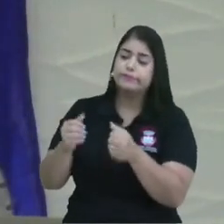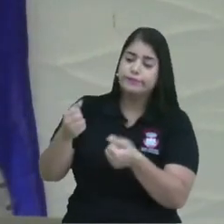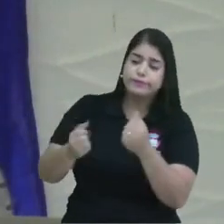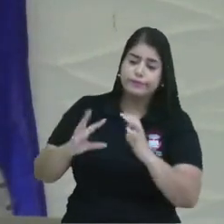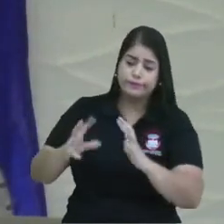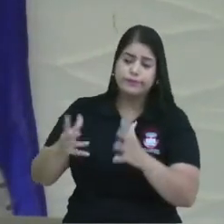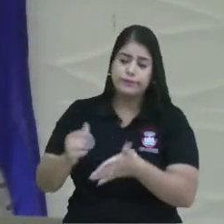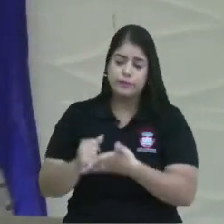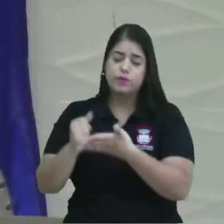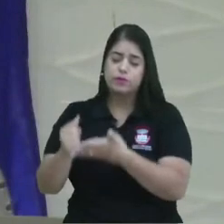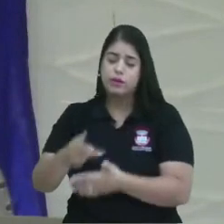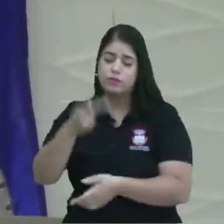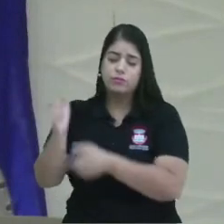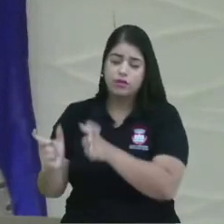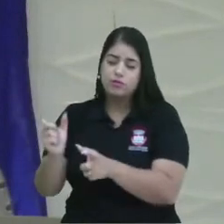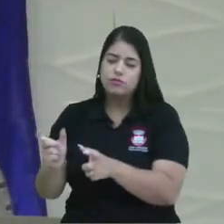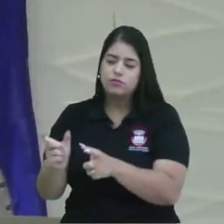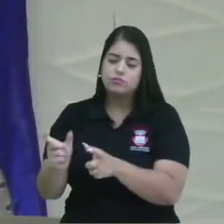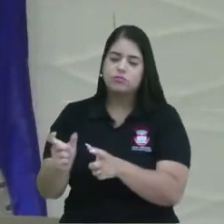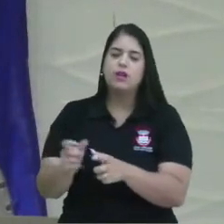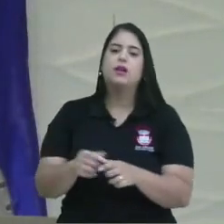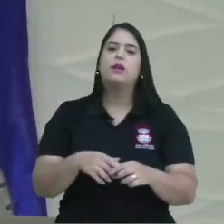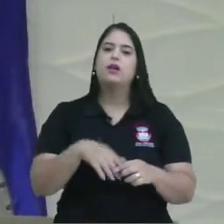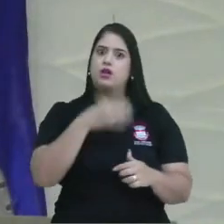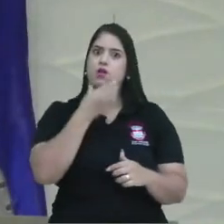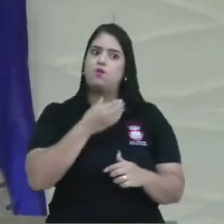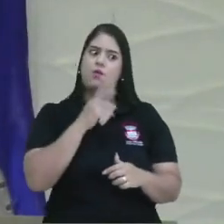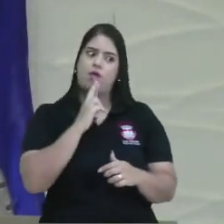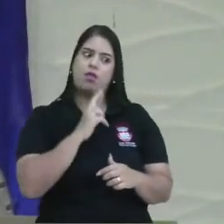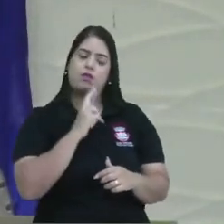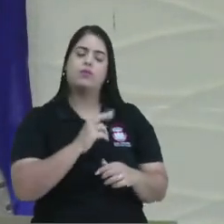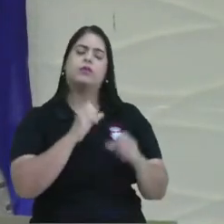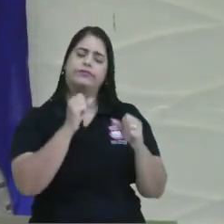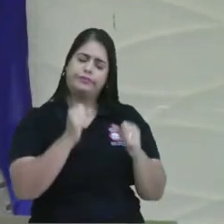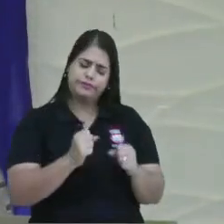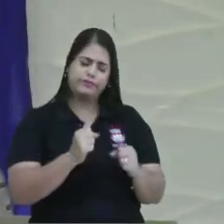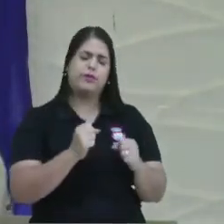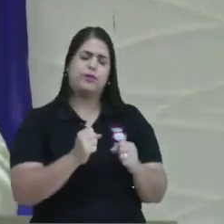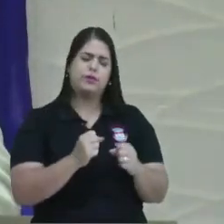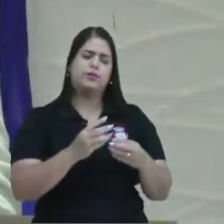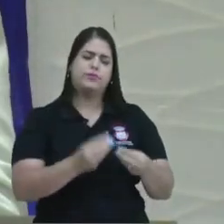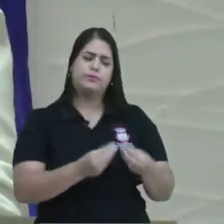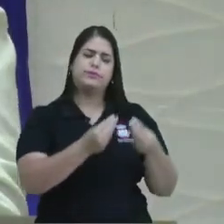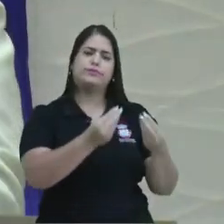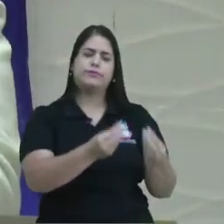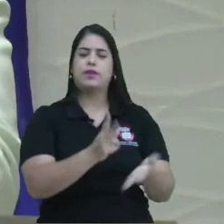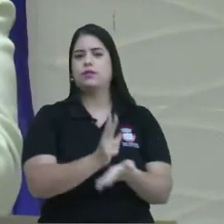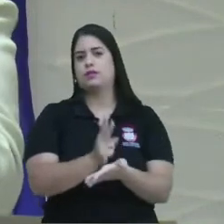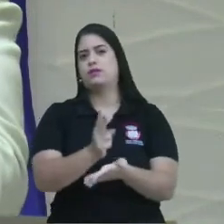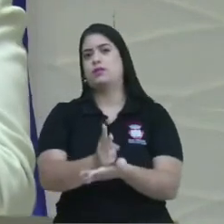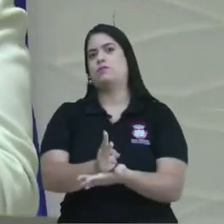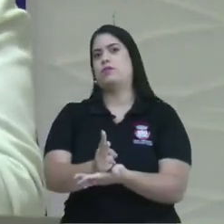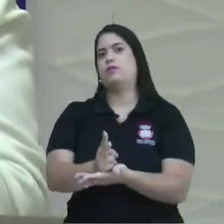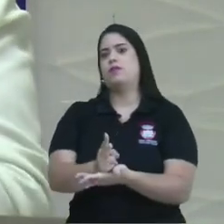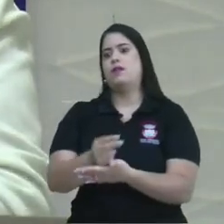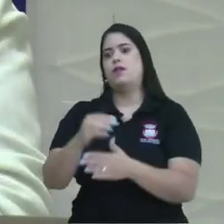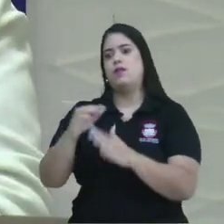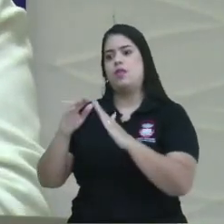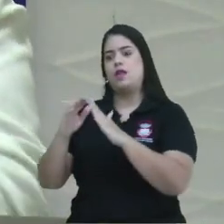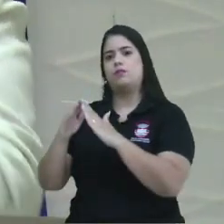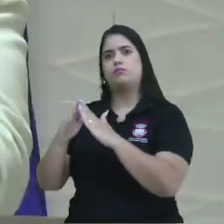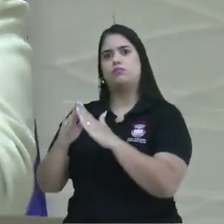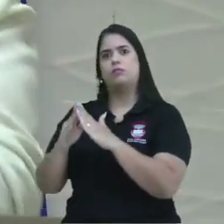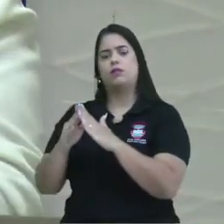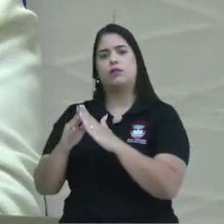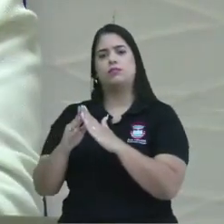não. Comigo não funciona desse jeito. Porque na minha casa eu atendo todas as pessoas. Aqueles que votou em mim